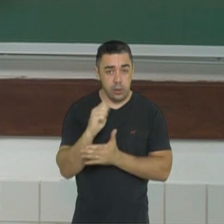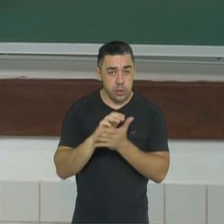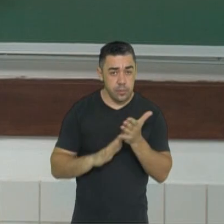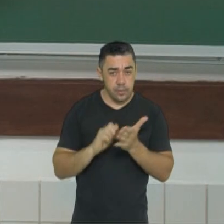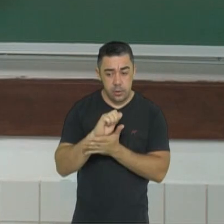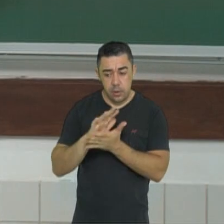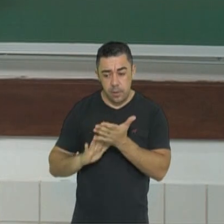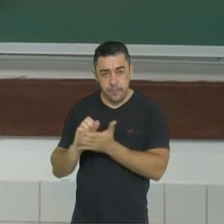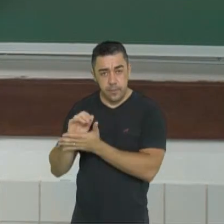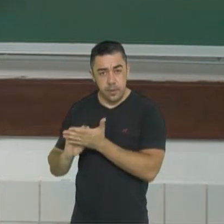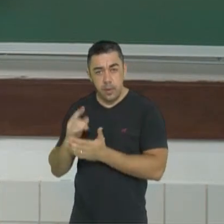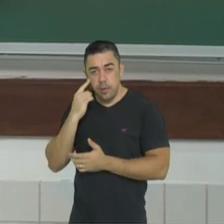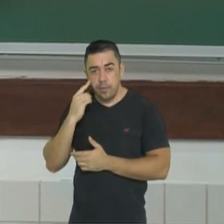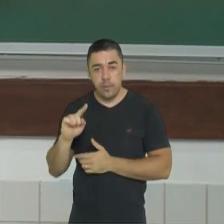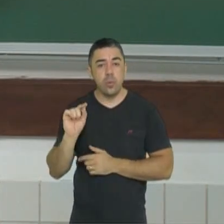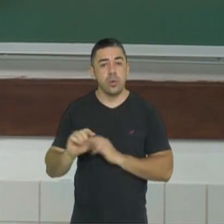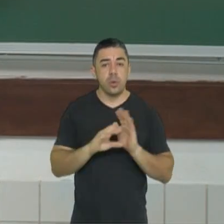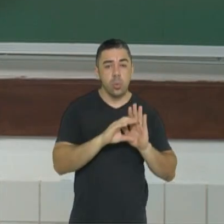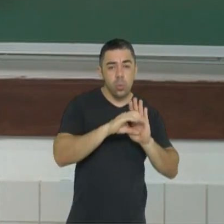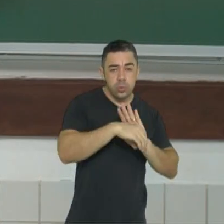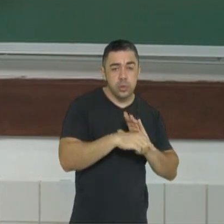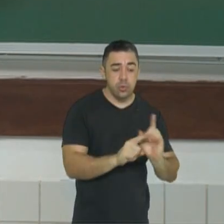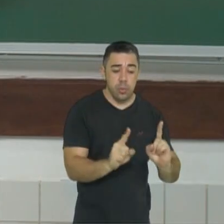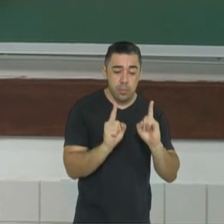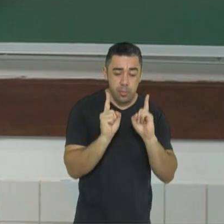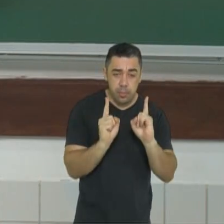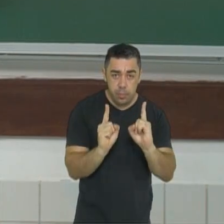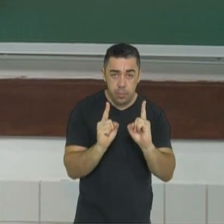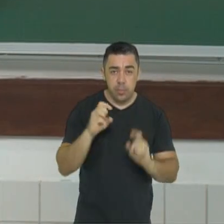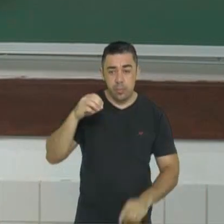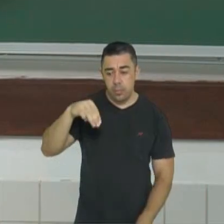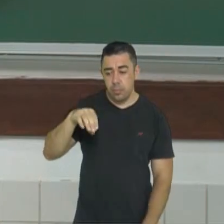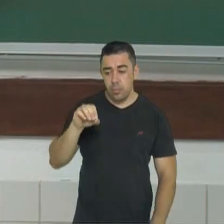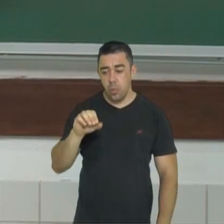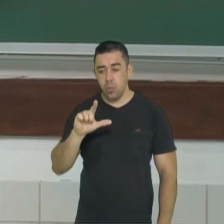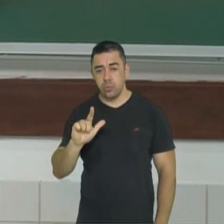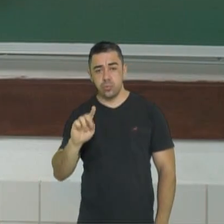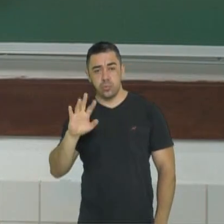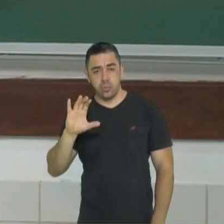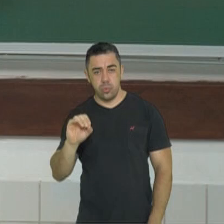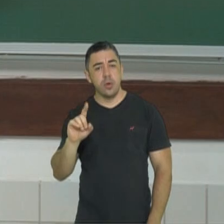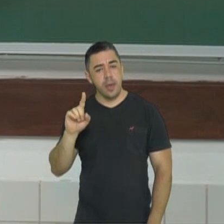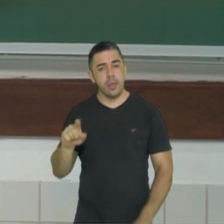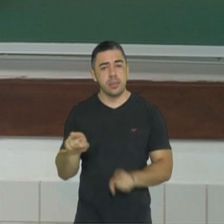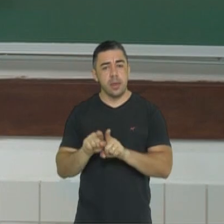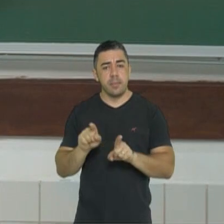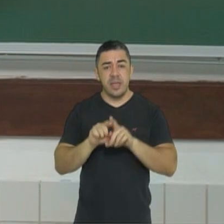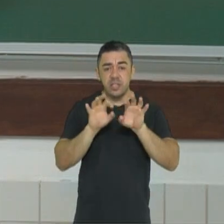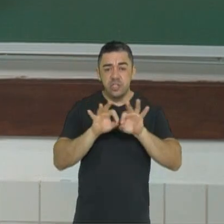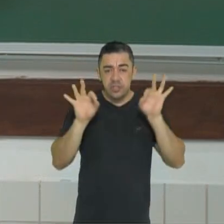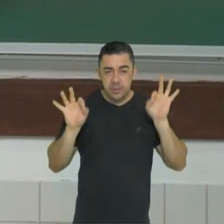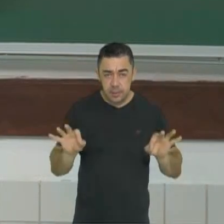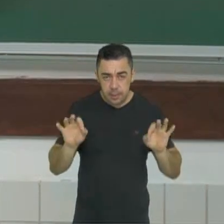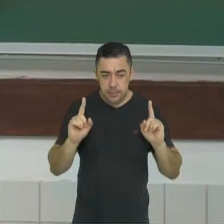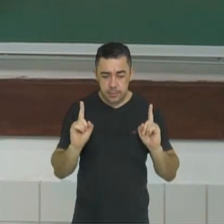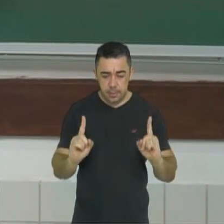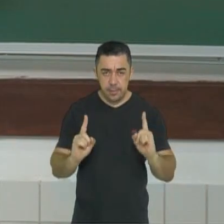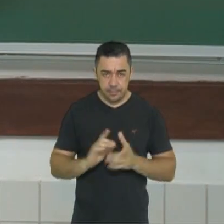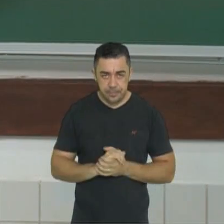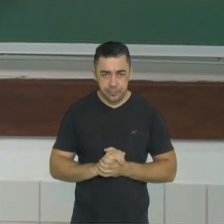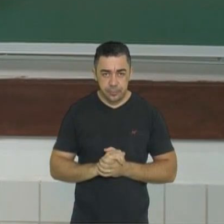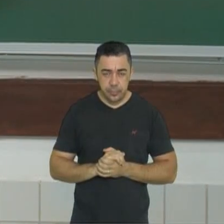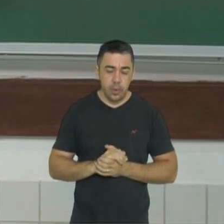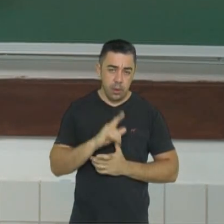exercícios trabalhando com o conceito de módulo que essa que a gente pode costurar como distância então aquilo que a pro falou